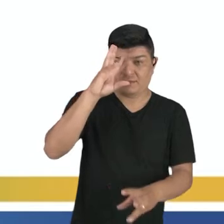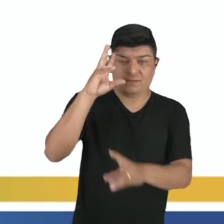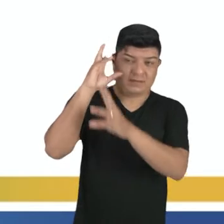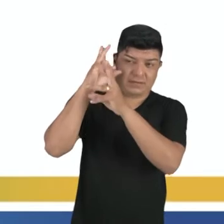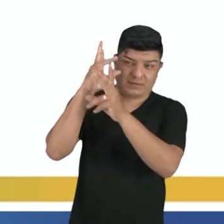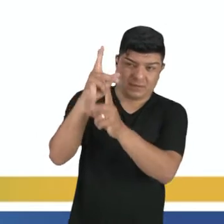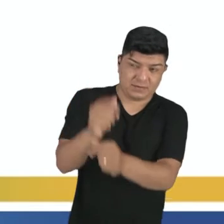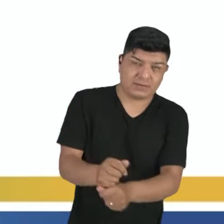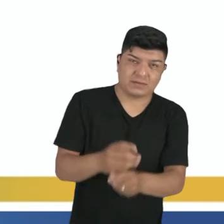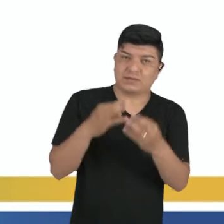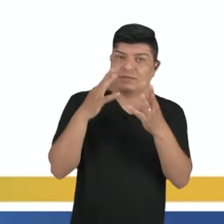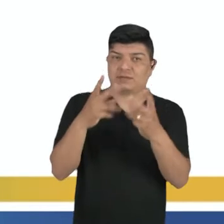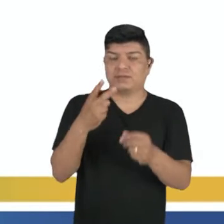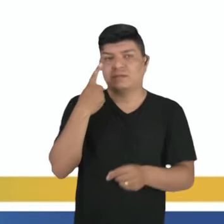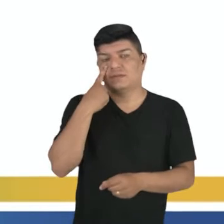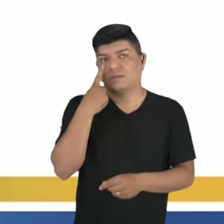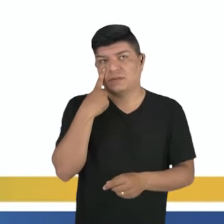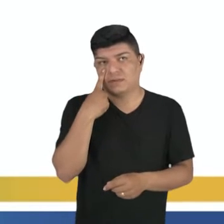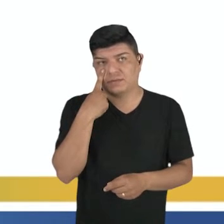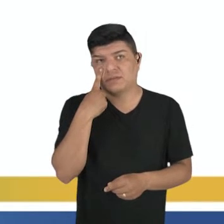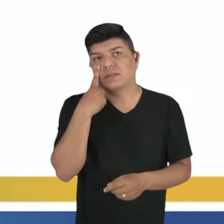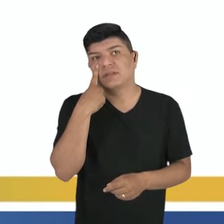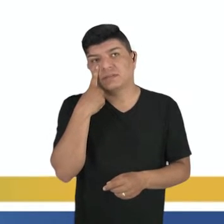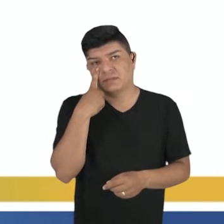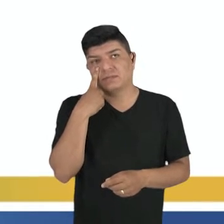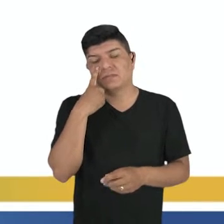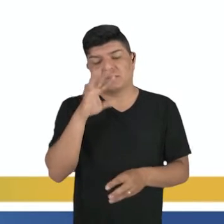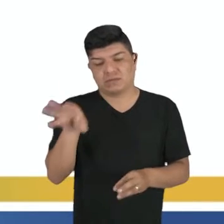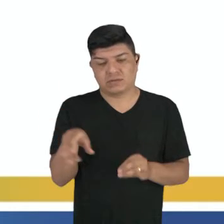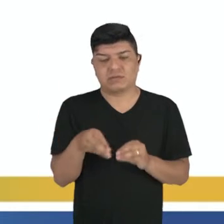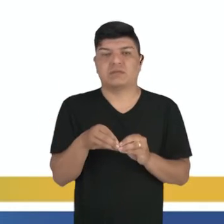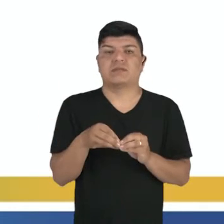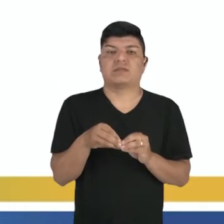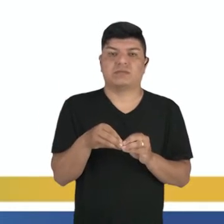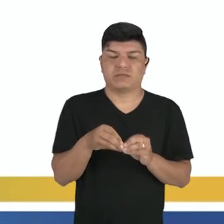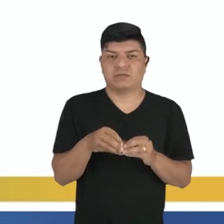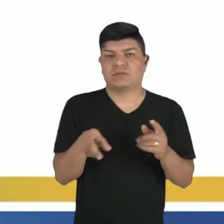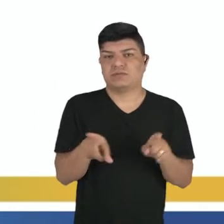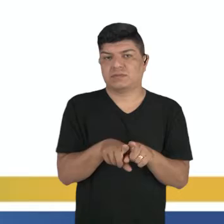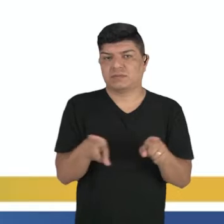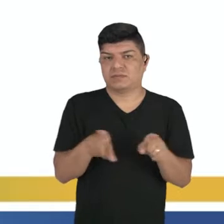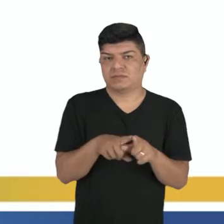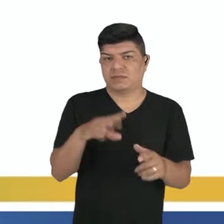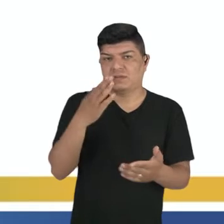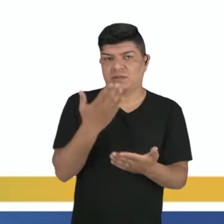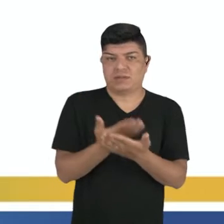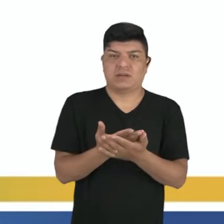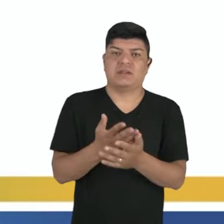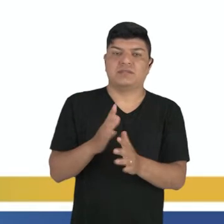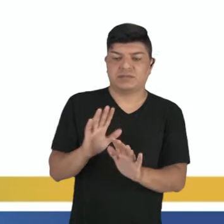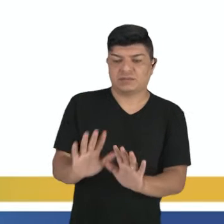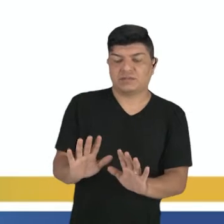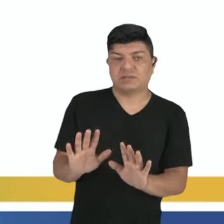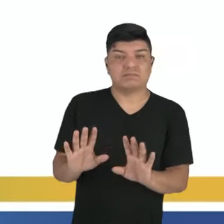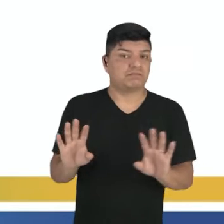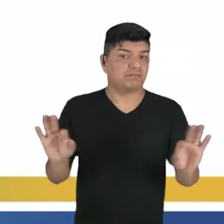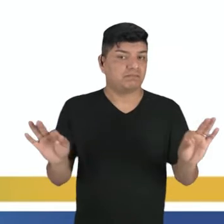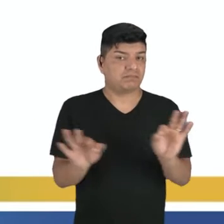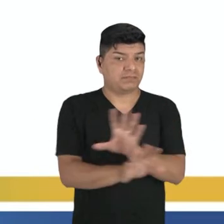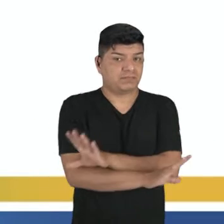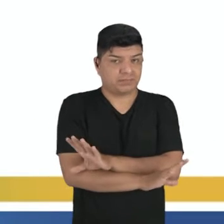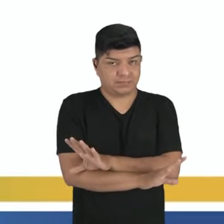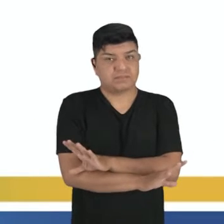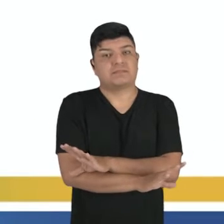né? Por tudo que já vimos, concluindo, acredita-se que é isso e